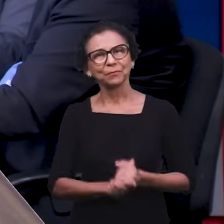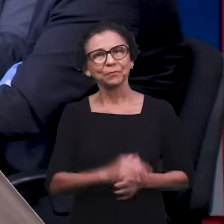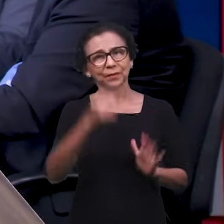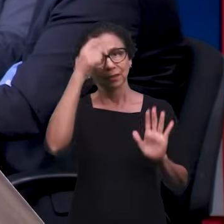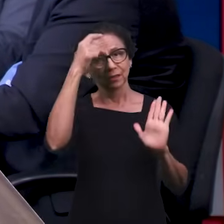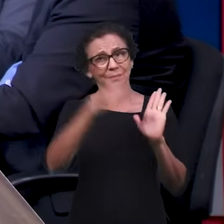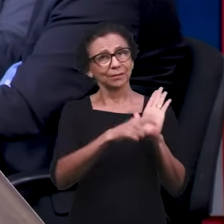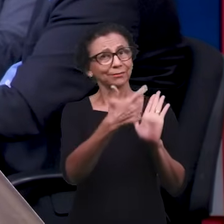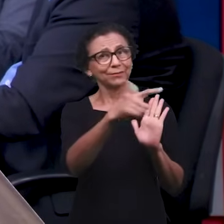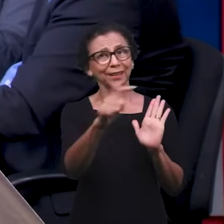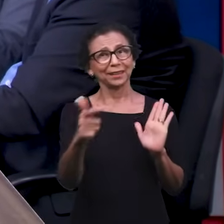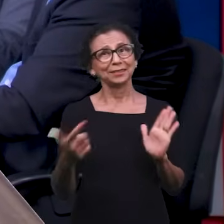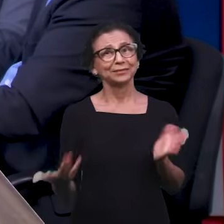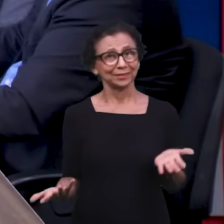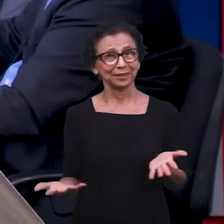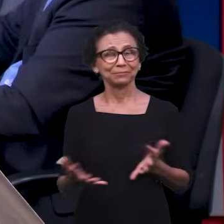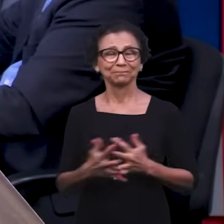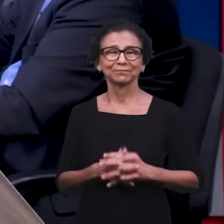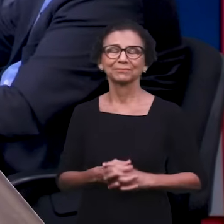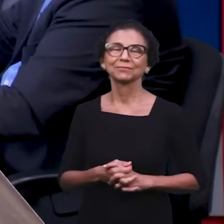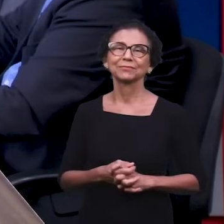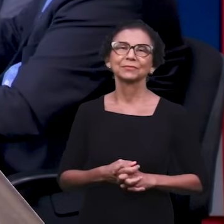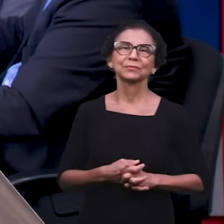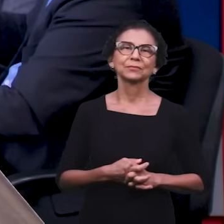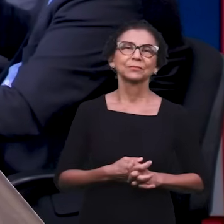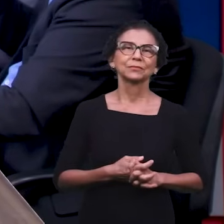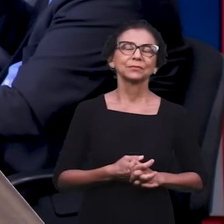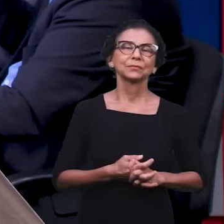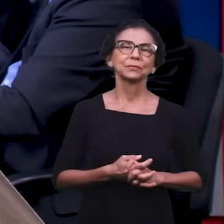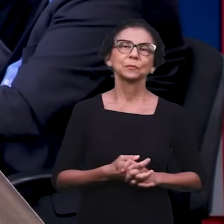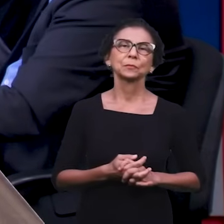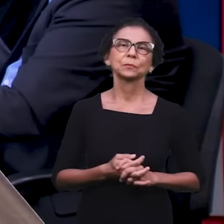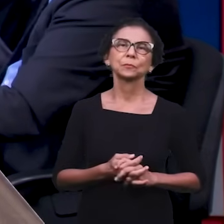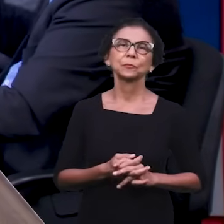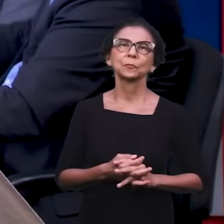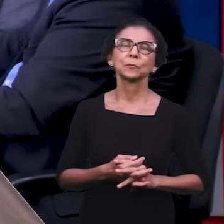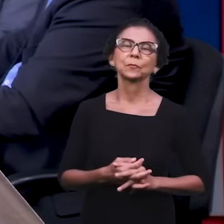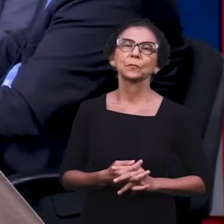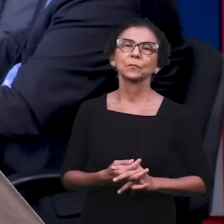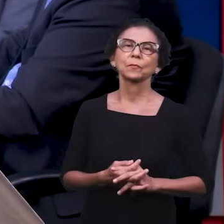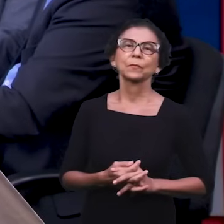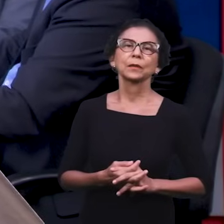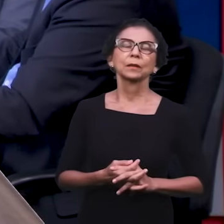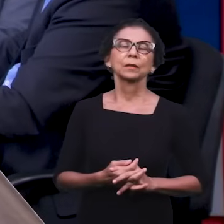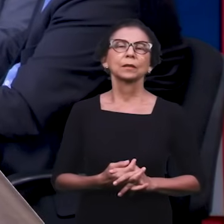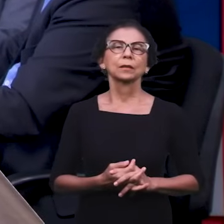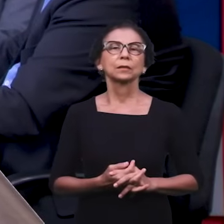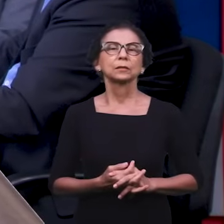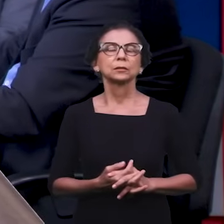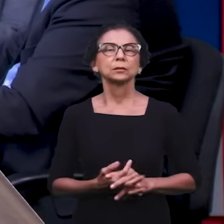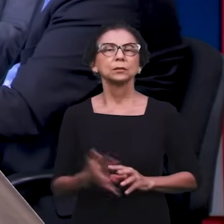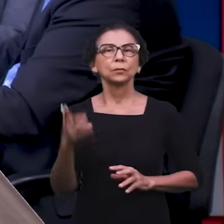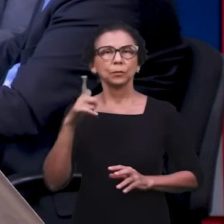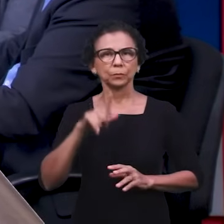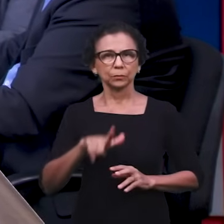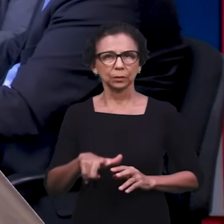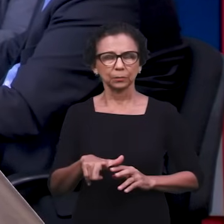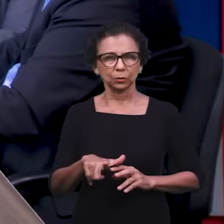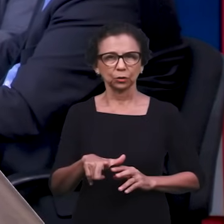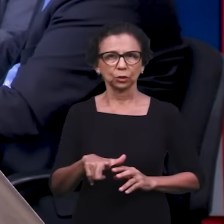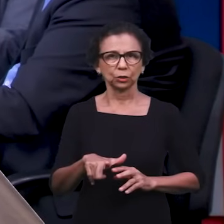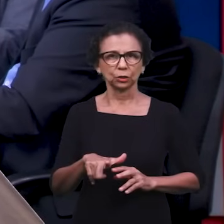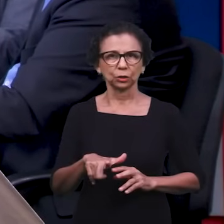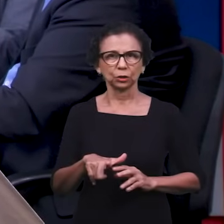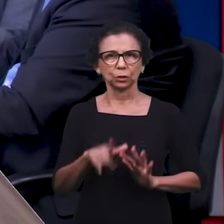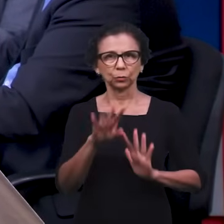ter isso. Sim. E ela parte daquilo que a gente volta a falar, foi até um texto que nós falamos no episódio